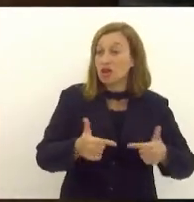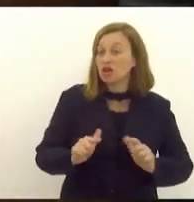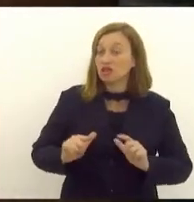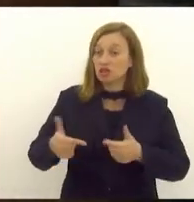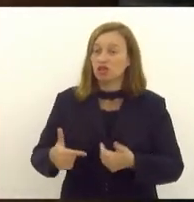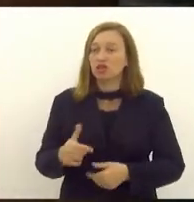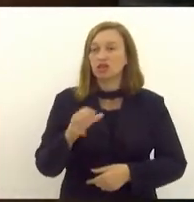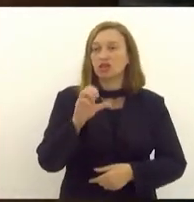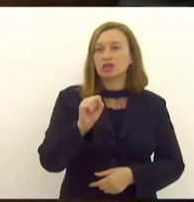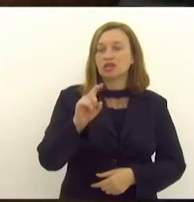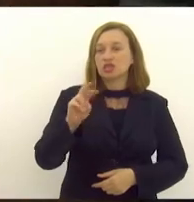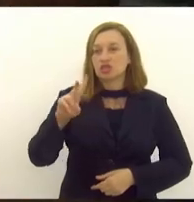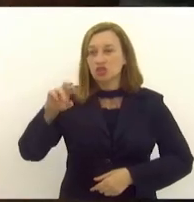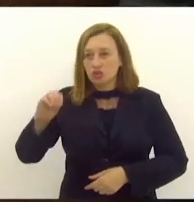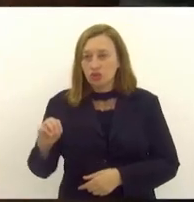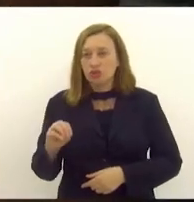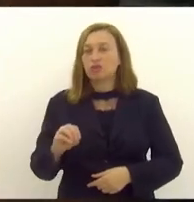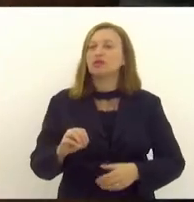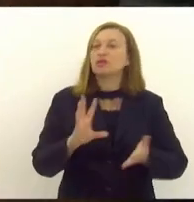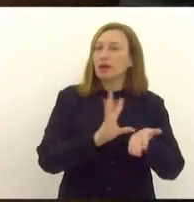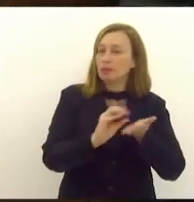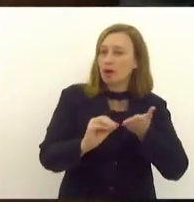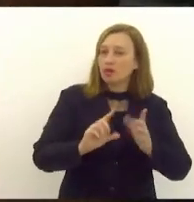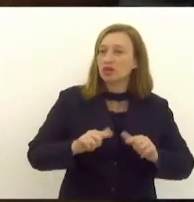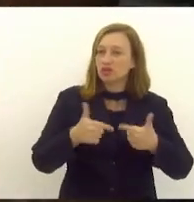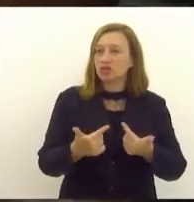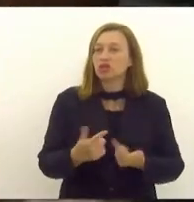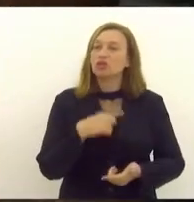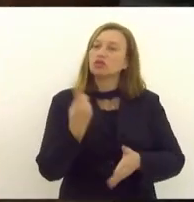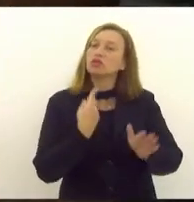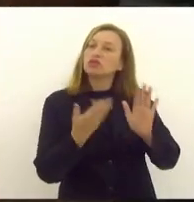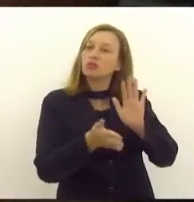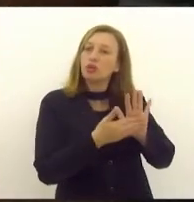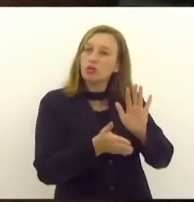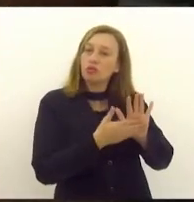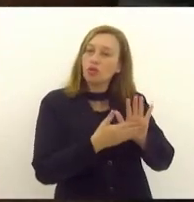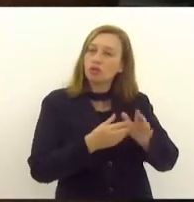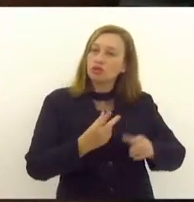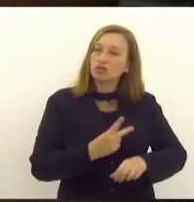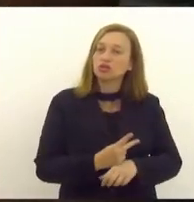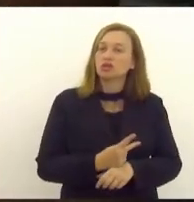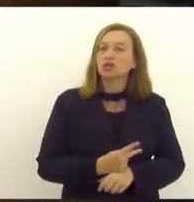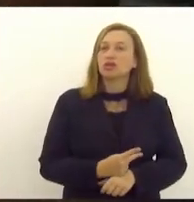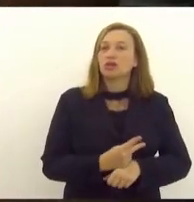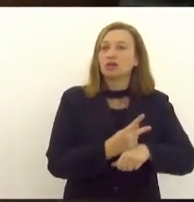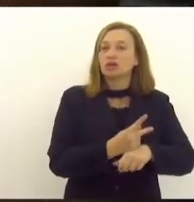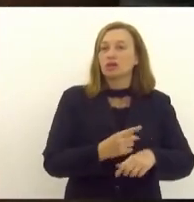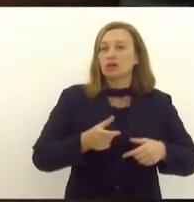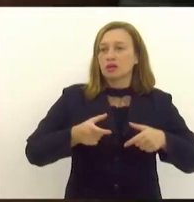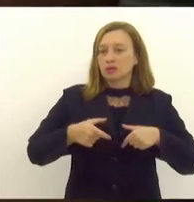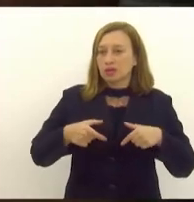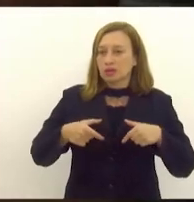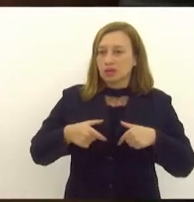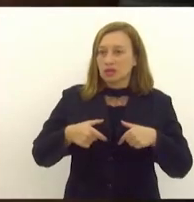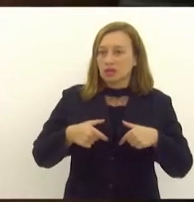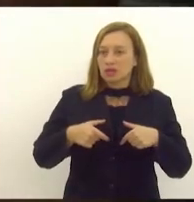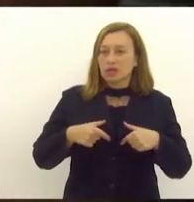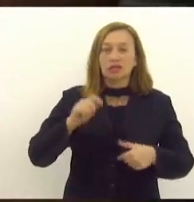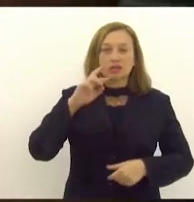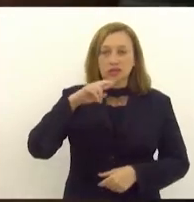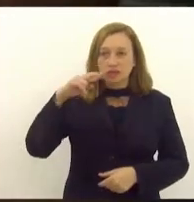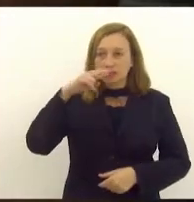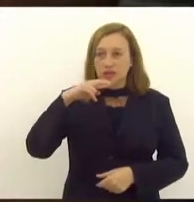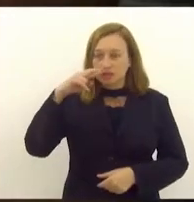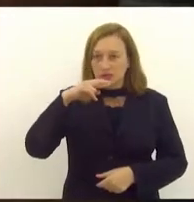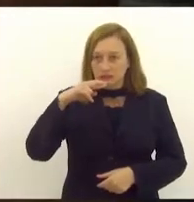Silvio vem desempenhou na frente da pauta o nosso mandato propõe uma medalha Tiradentes para o ministro como uma a